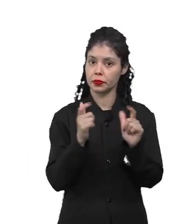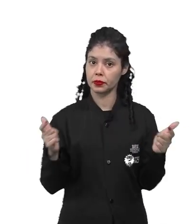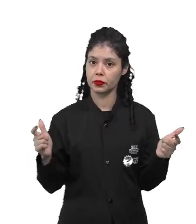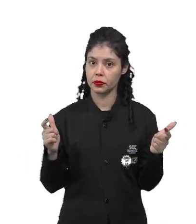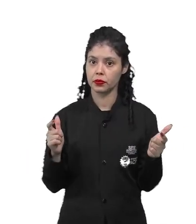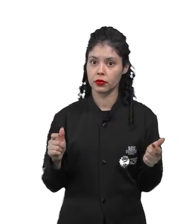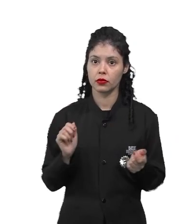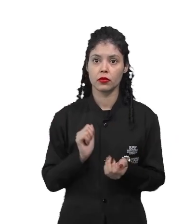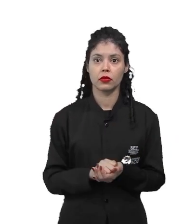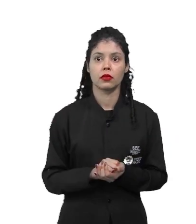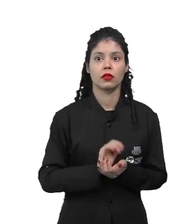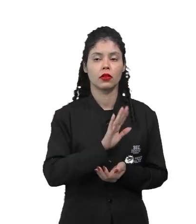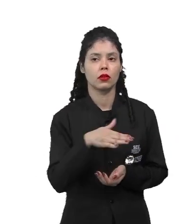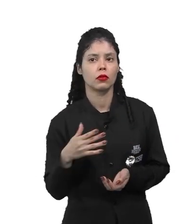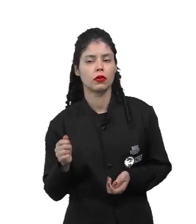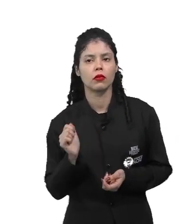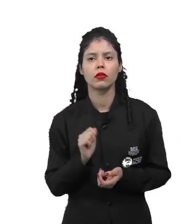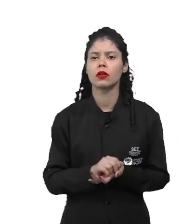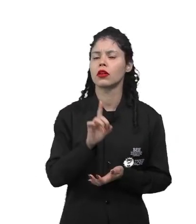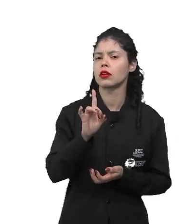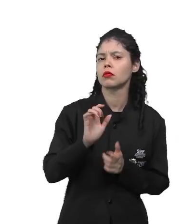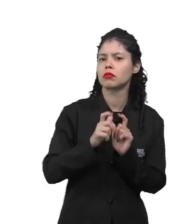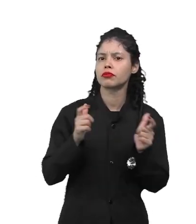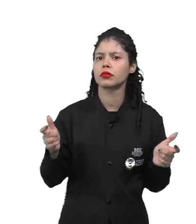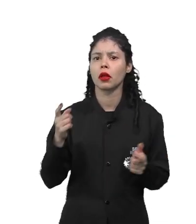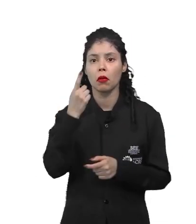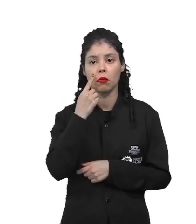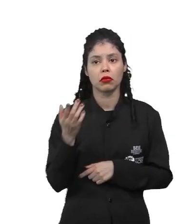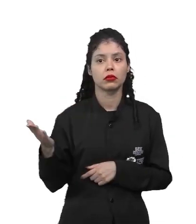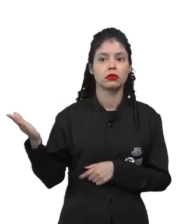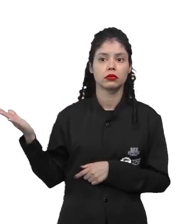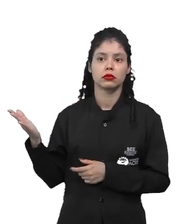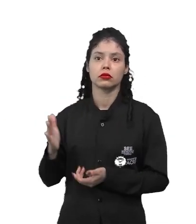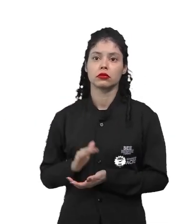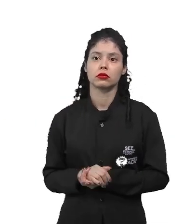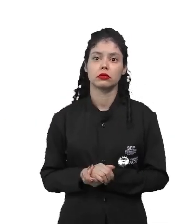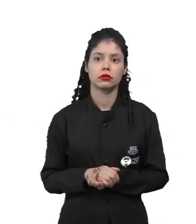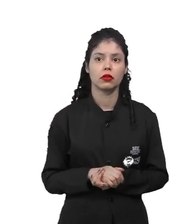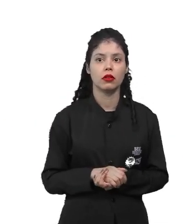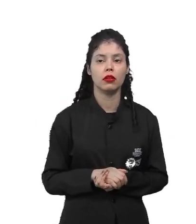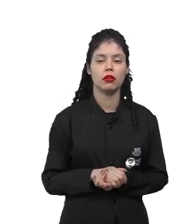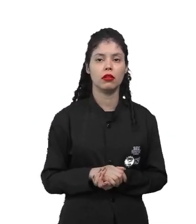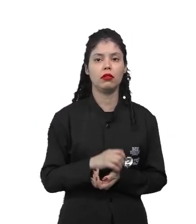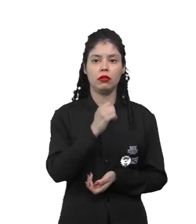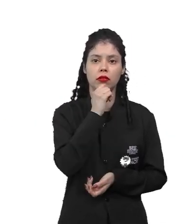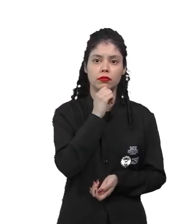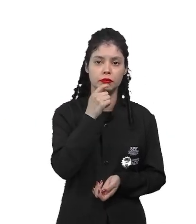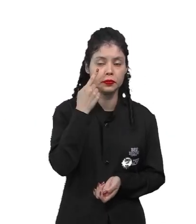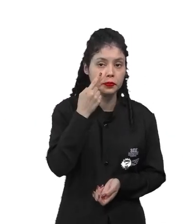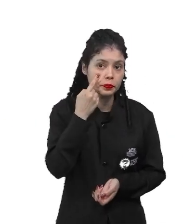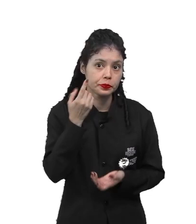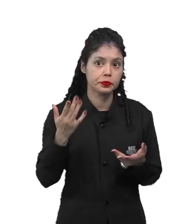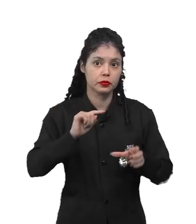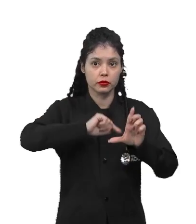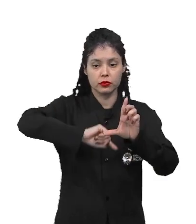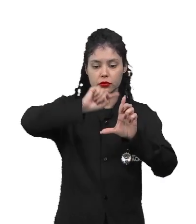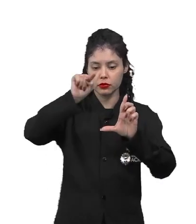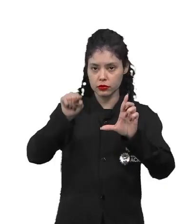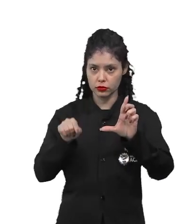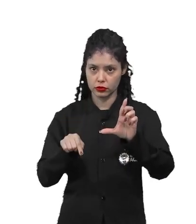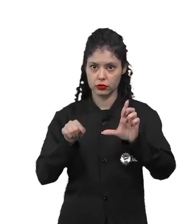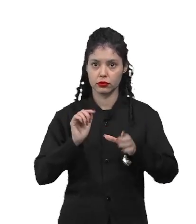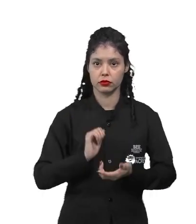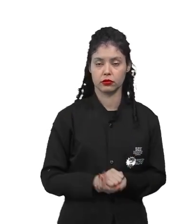sorriso Colgate. E quando ela for decrescente, olha o resumão aí, pessoal. Aquele sorriso assim meio brabo, burocochô, mas com a concavidade voltada